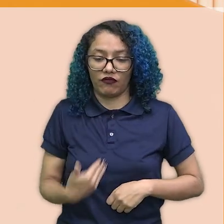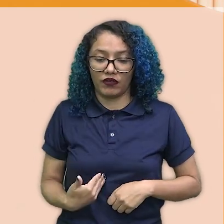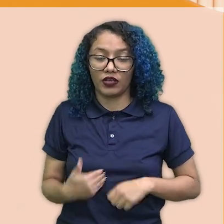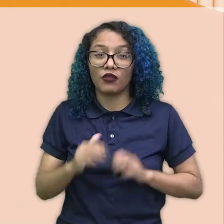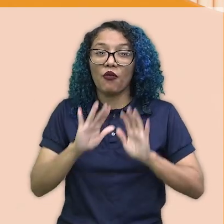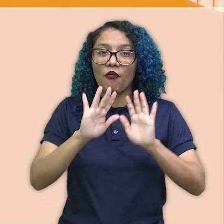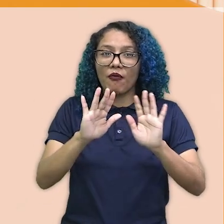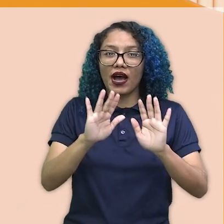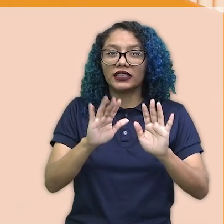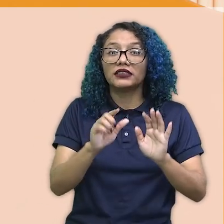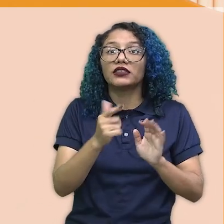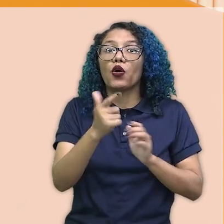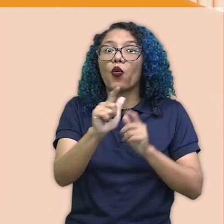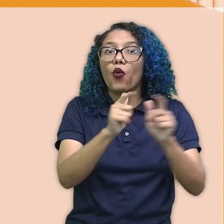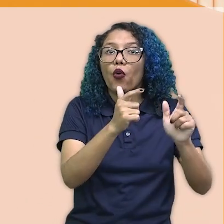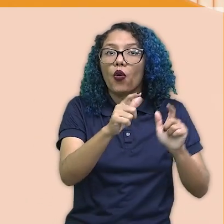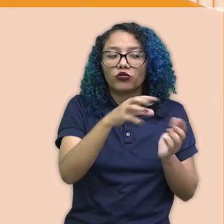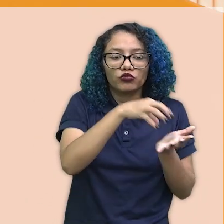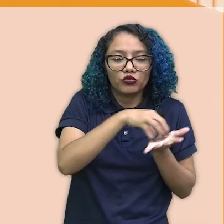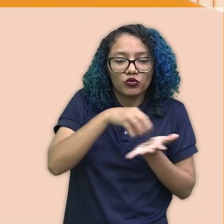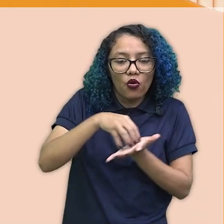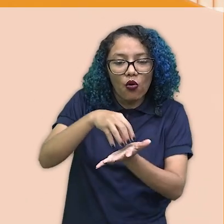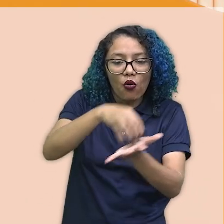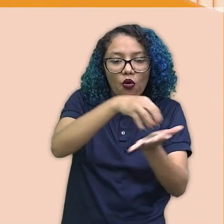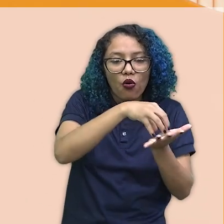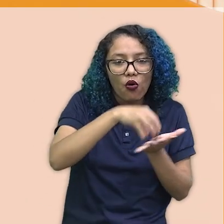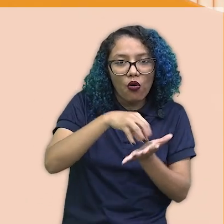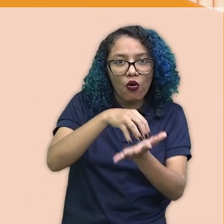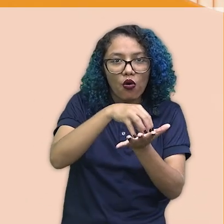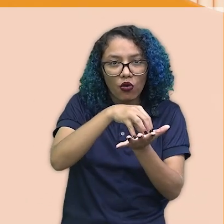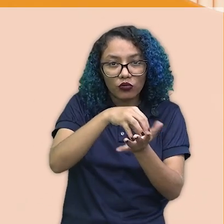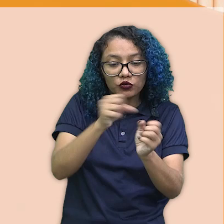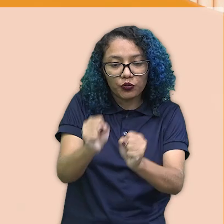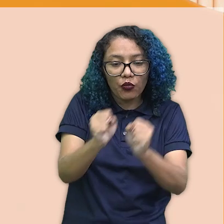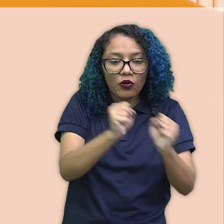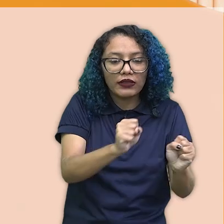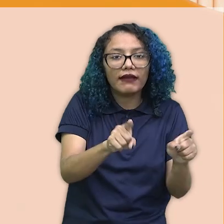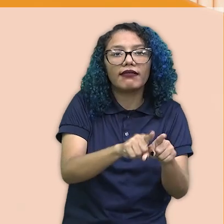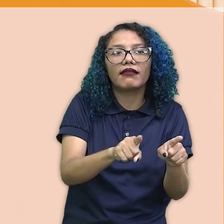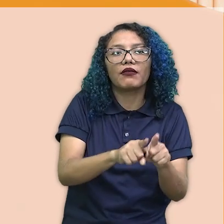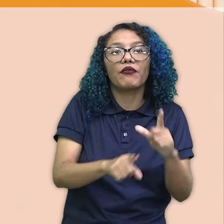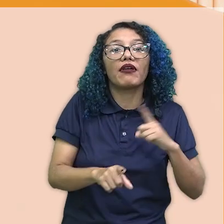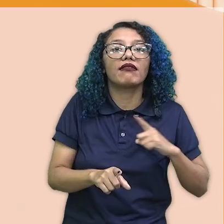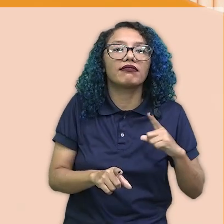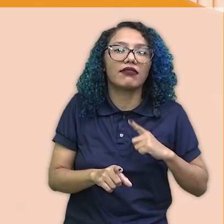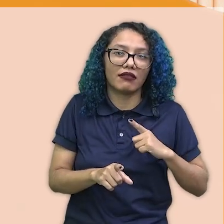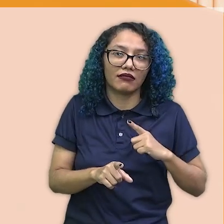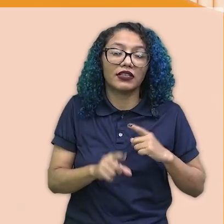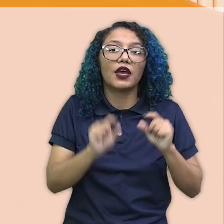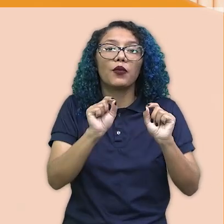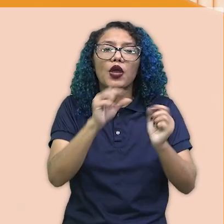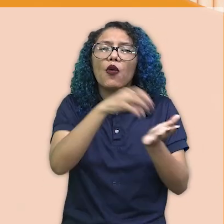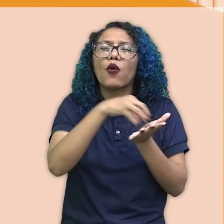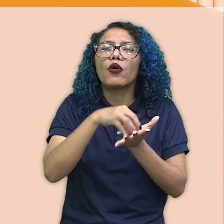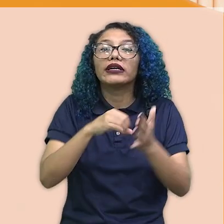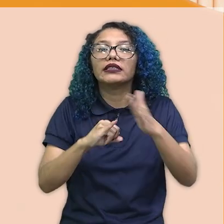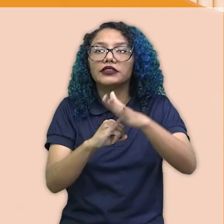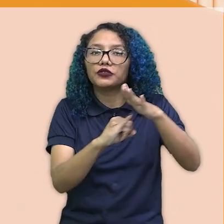uma rede, né? Agora, uma rede de micros, vamos dizer assim, instituições que